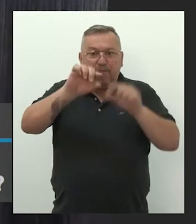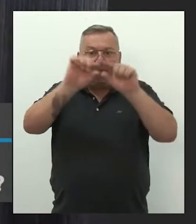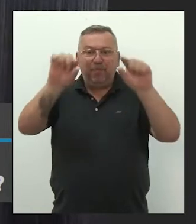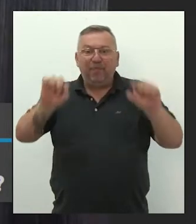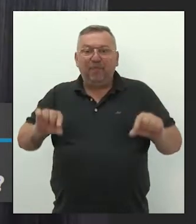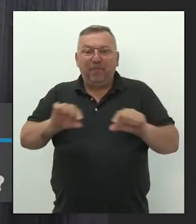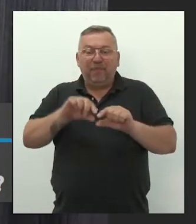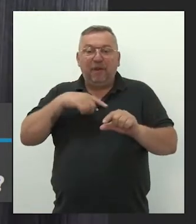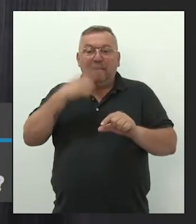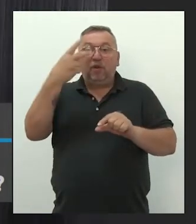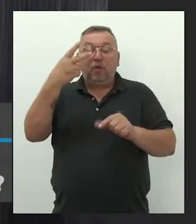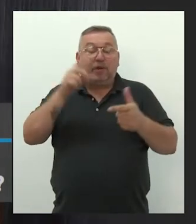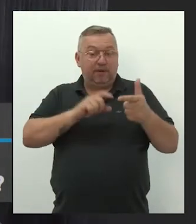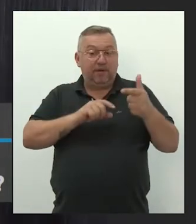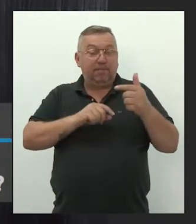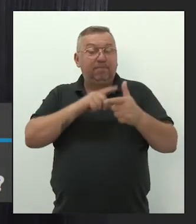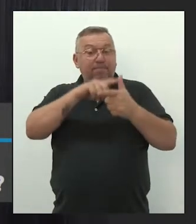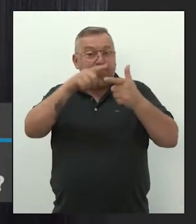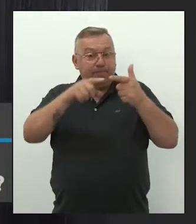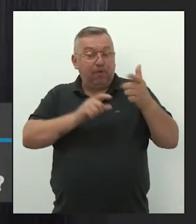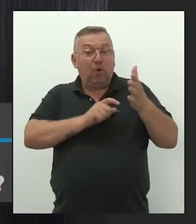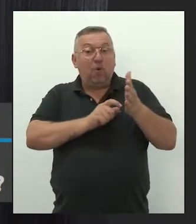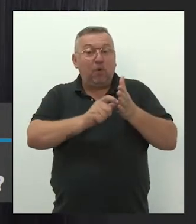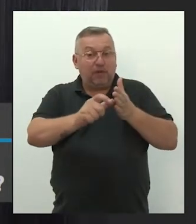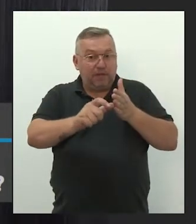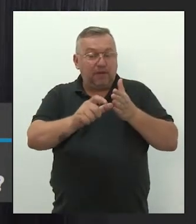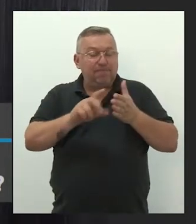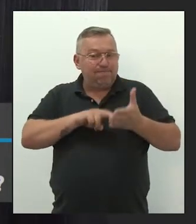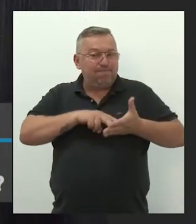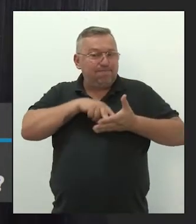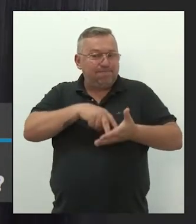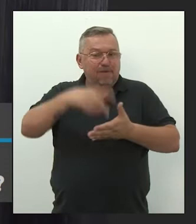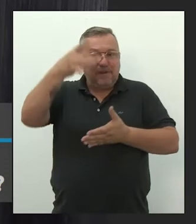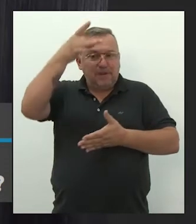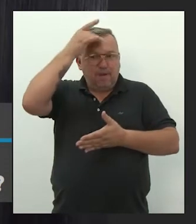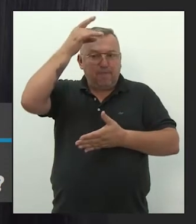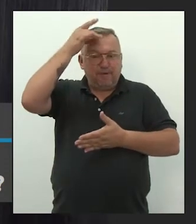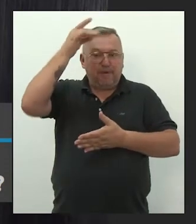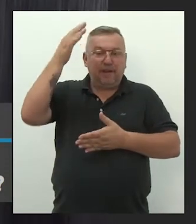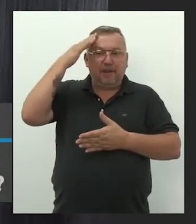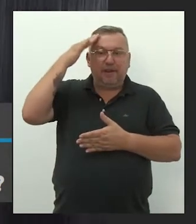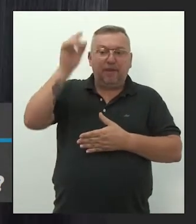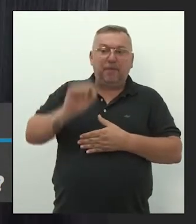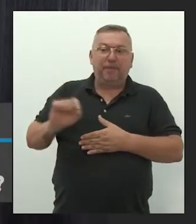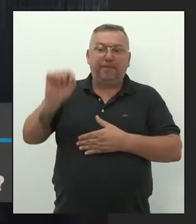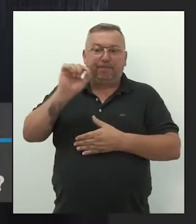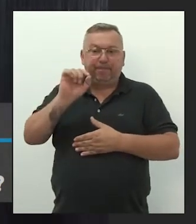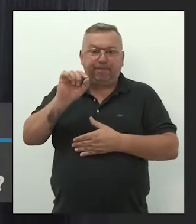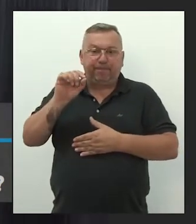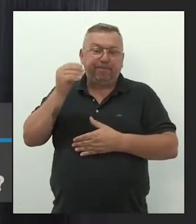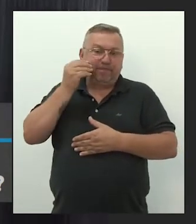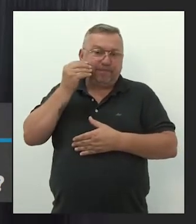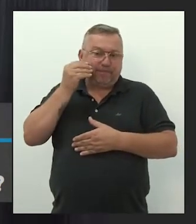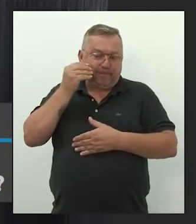que ter dois conceitos bastante sólidos na cabeça e entender bastante isso e tentar transmitir isso